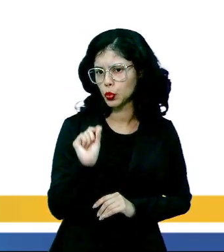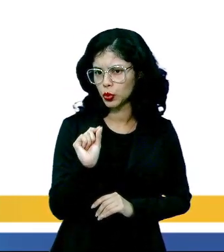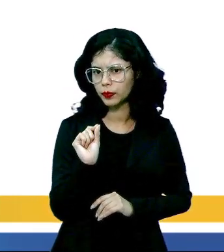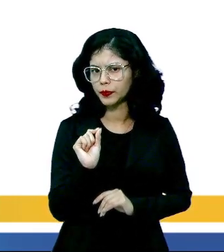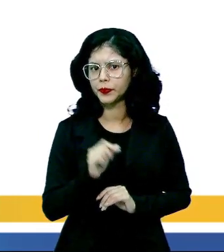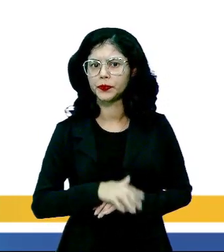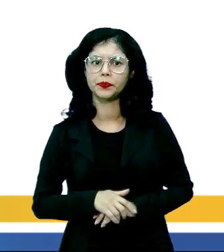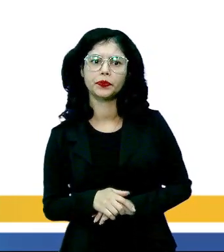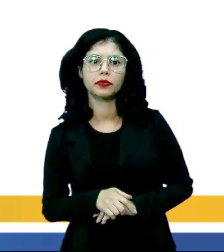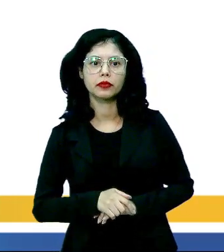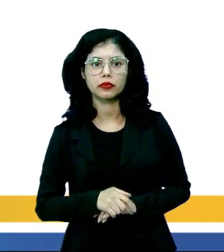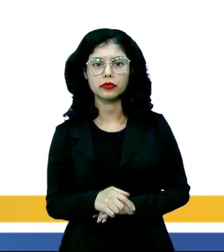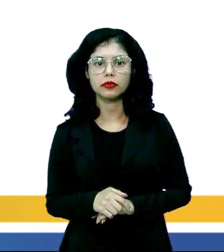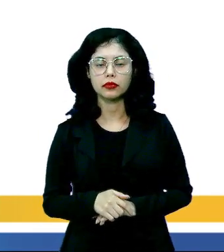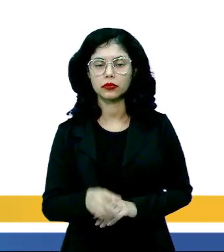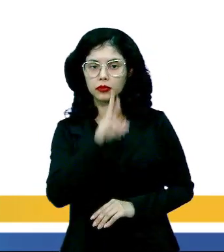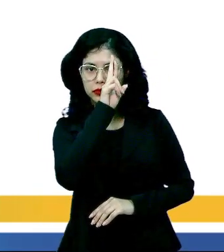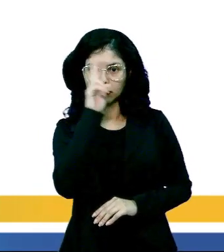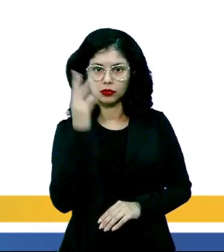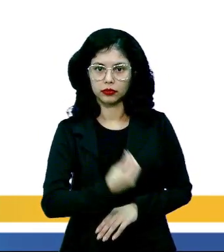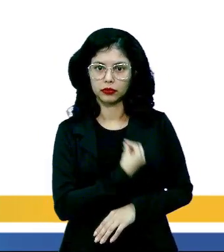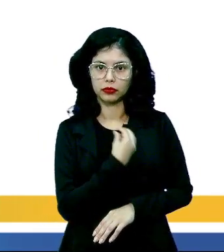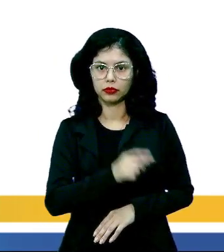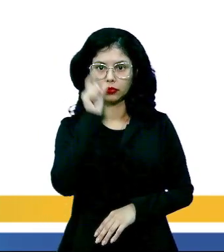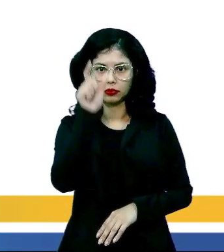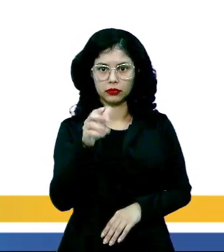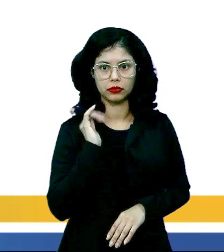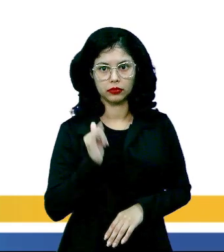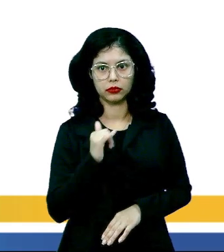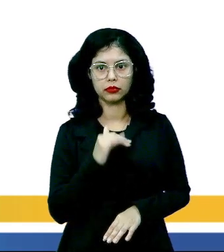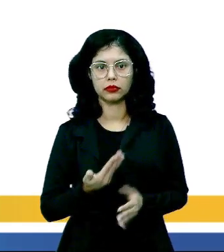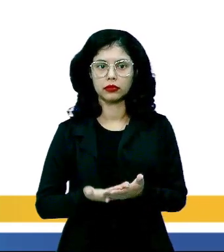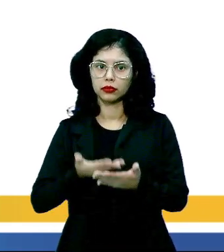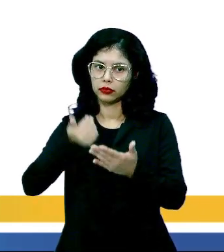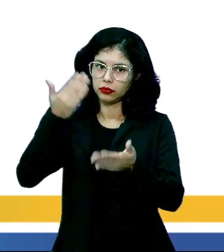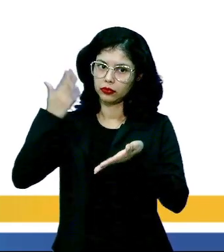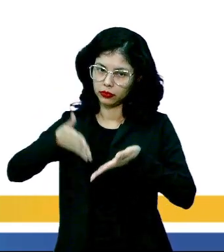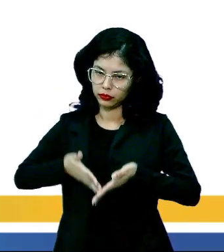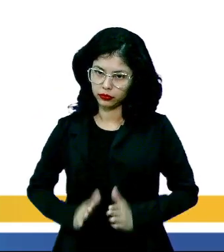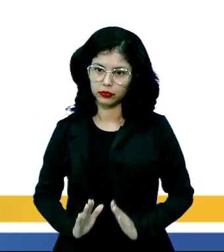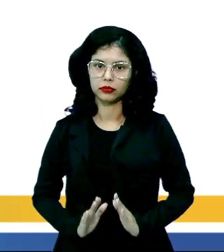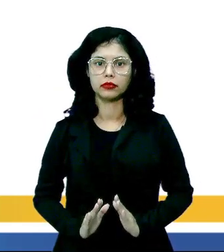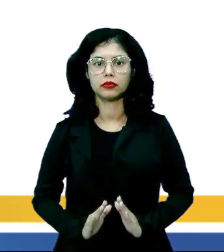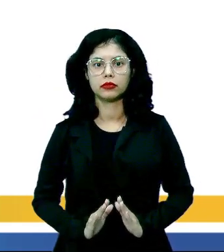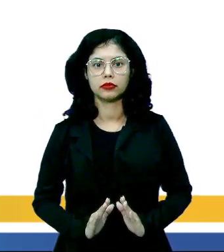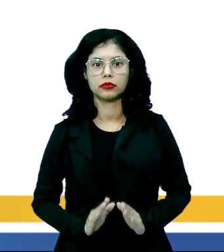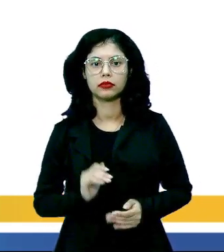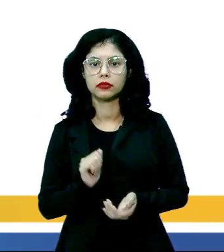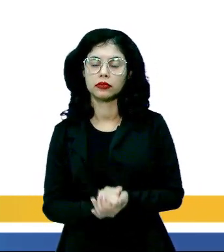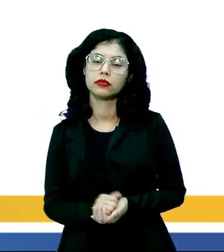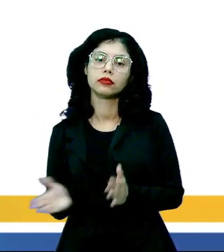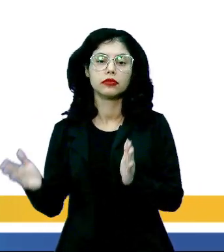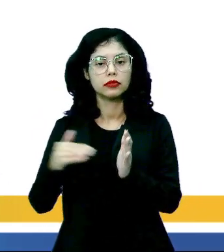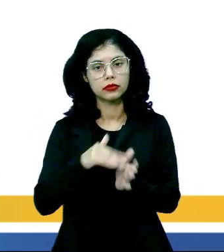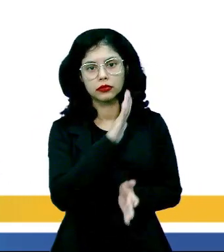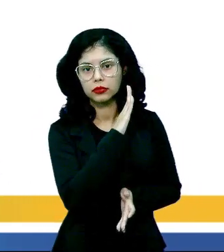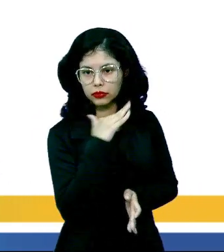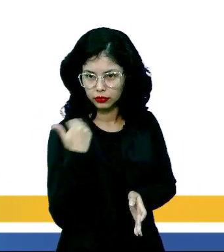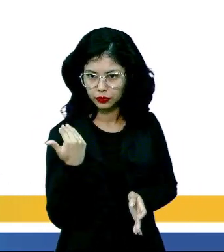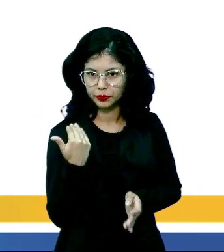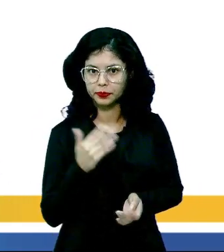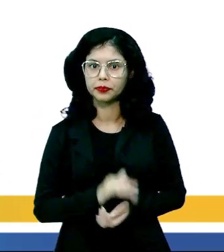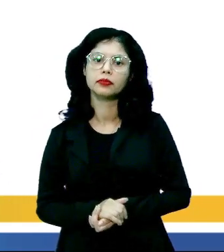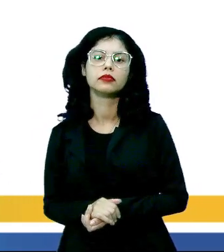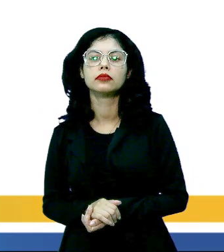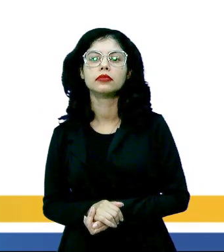o que é a biografia a história de uma pessoa narrada desde o seu nascimento até